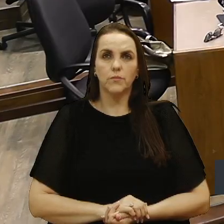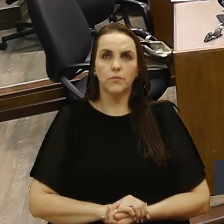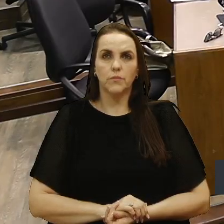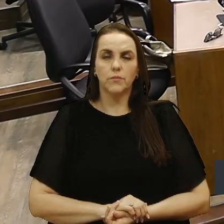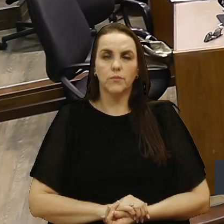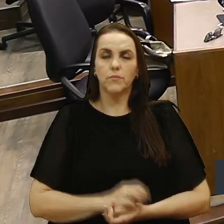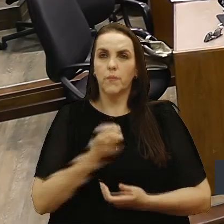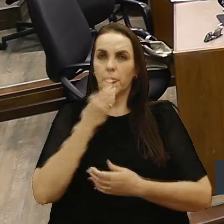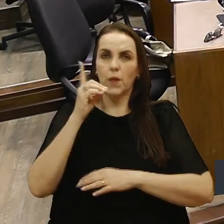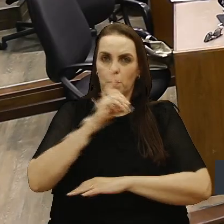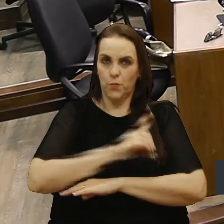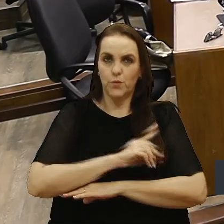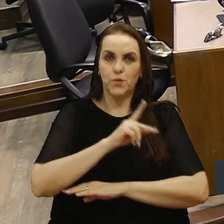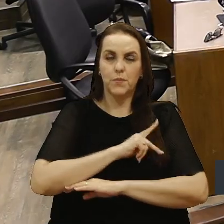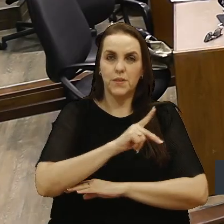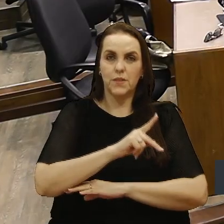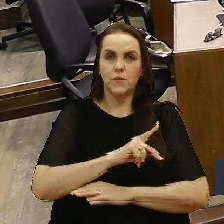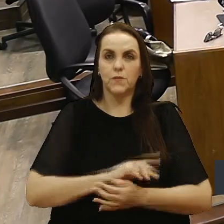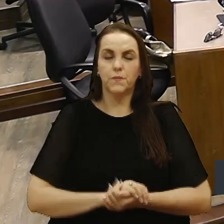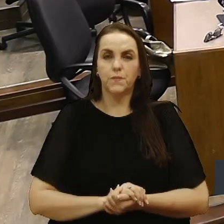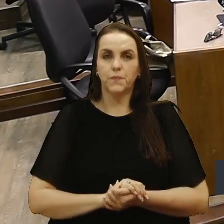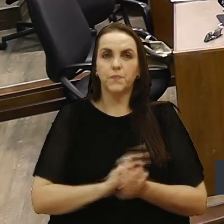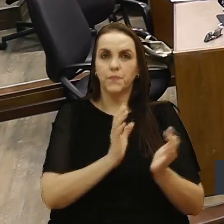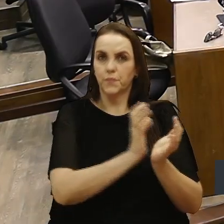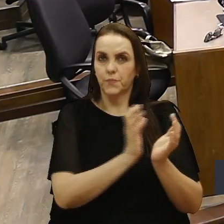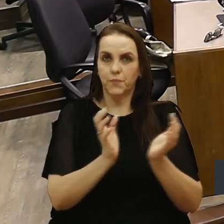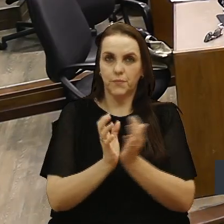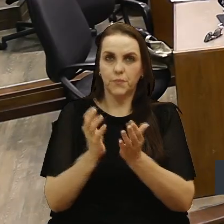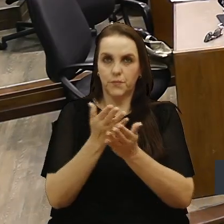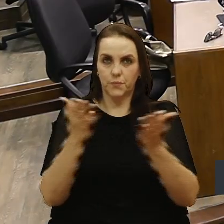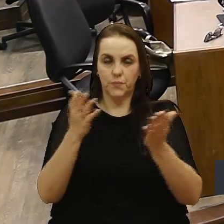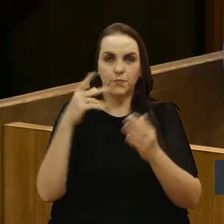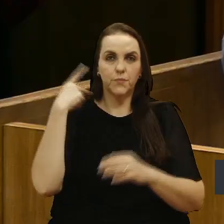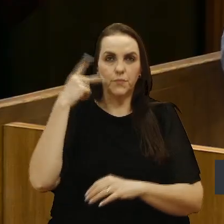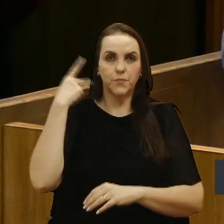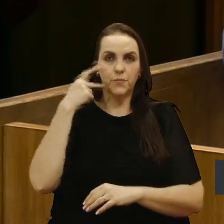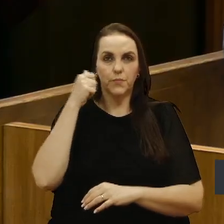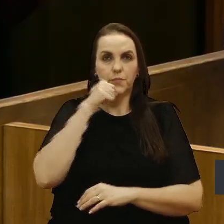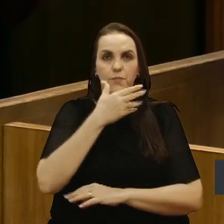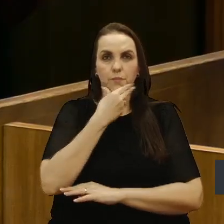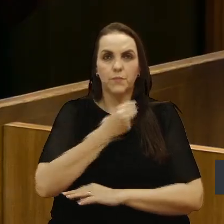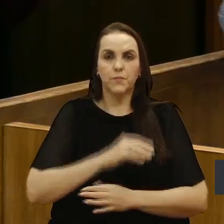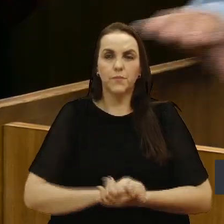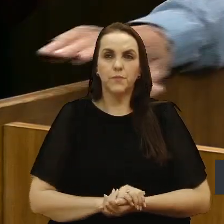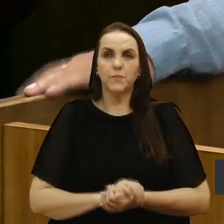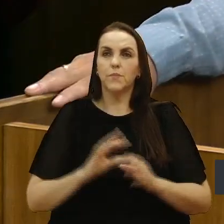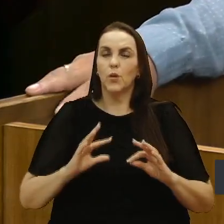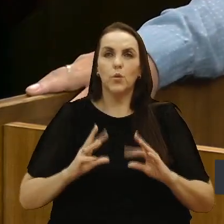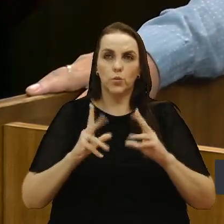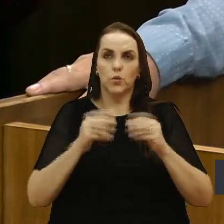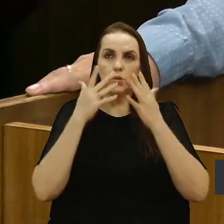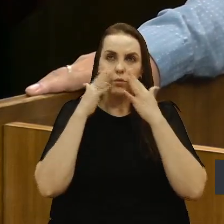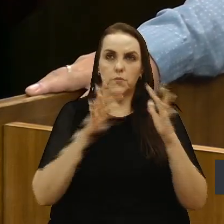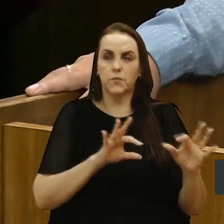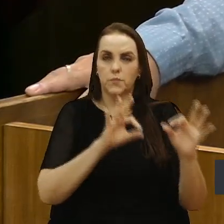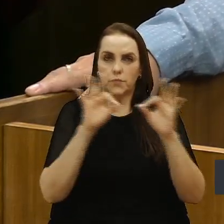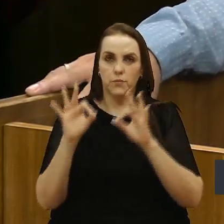Bom dia, presidente, nobres colegas vereadores, vereadoras, todos que nos